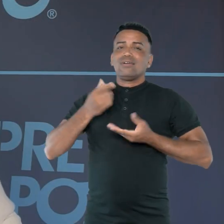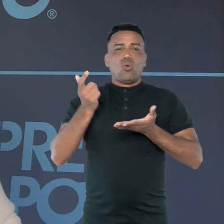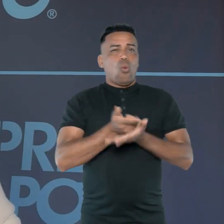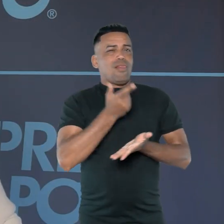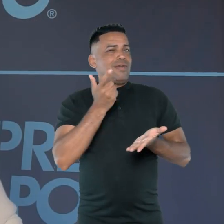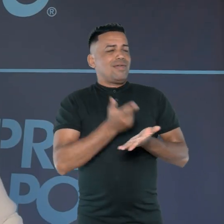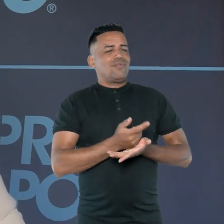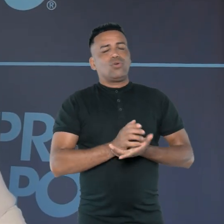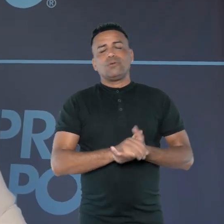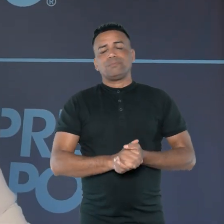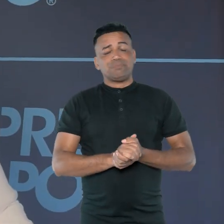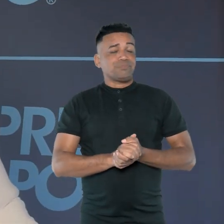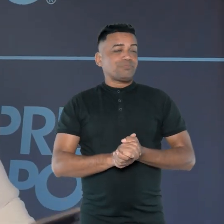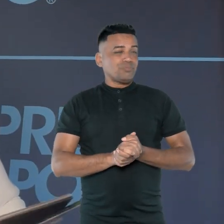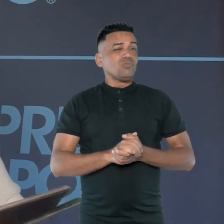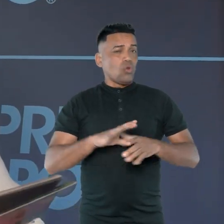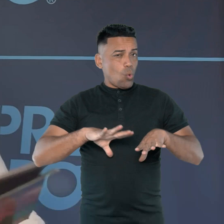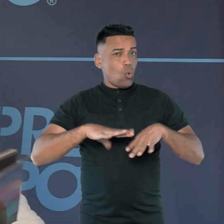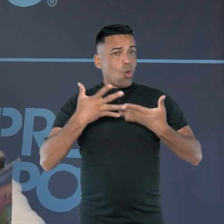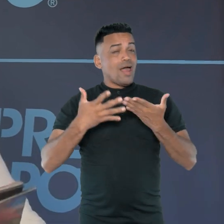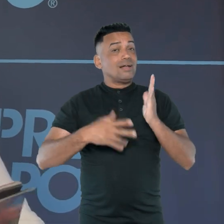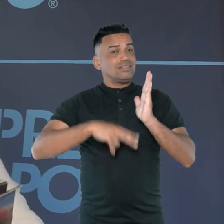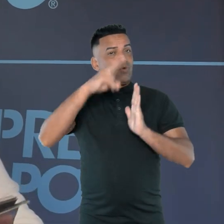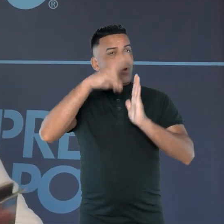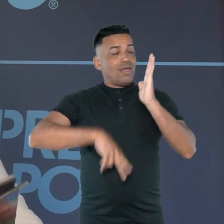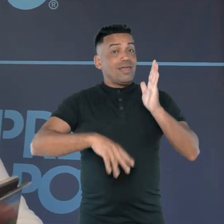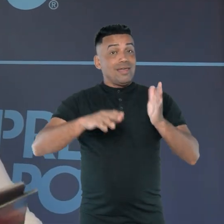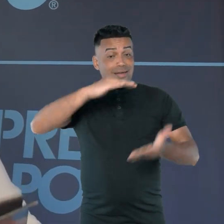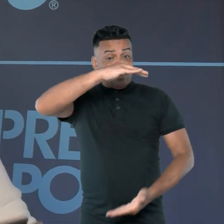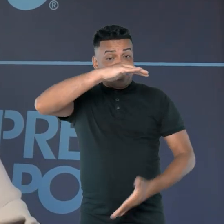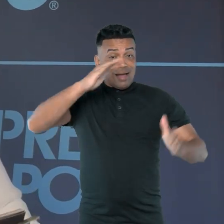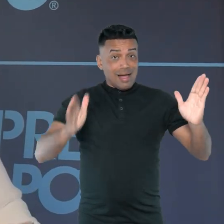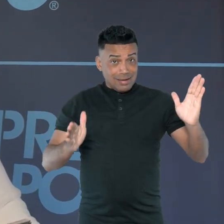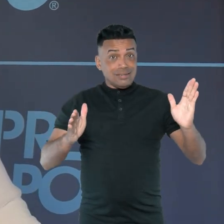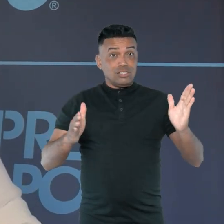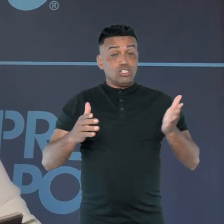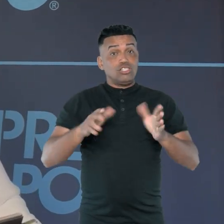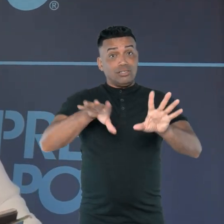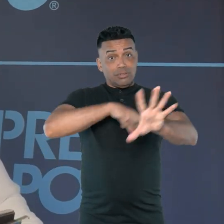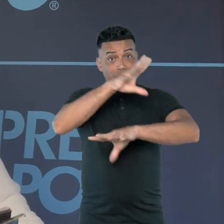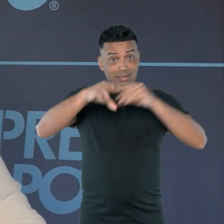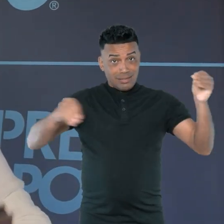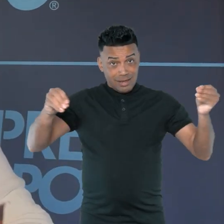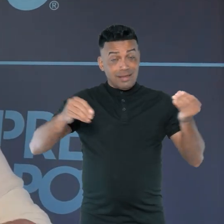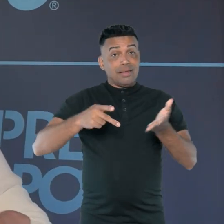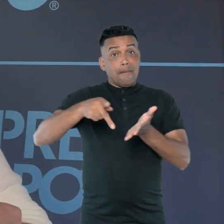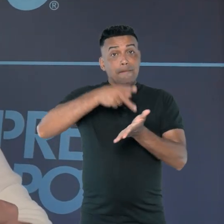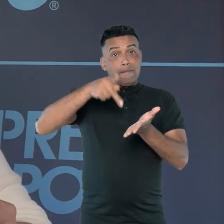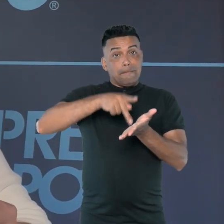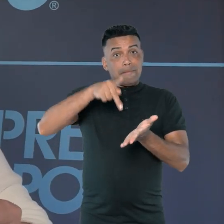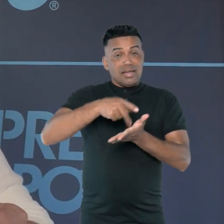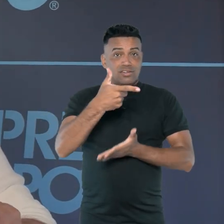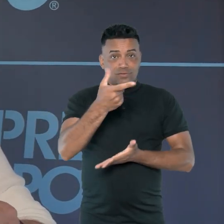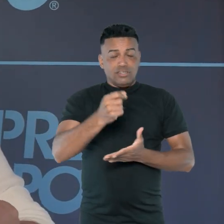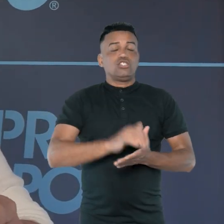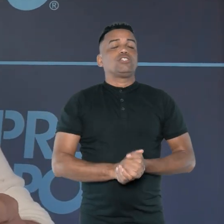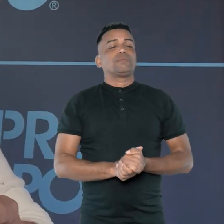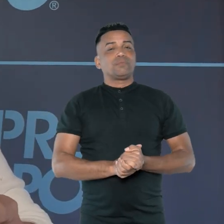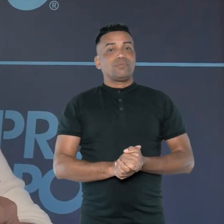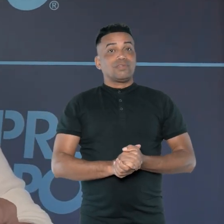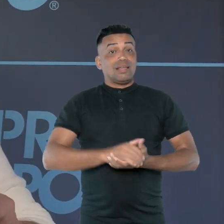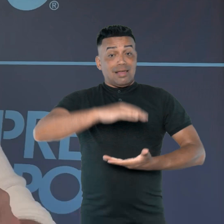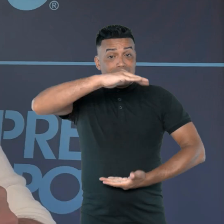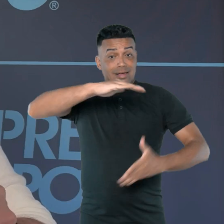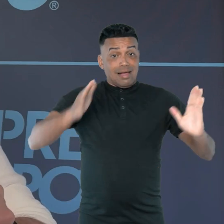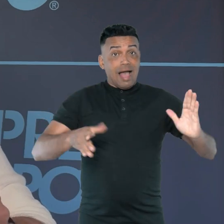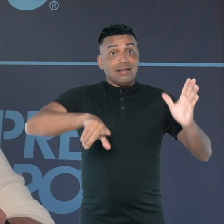atrever na minha ousadia aqui de ler caixa de presente na página 20, se me permite. Claro. Caixa de